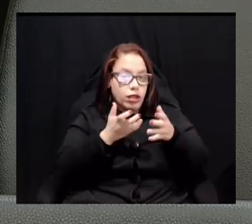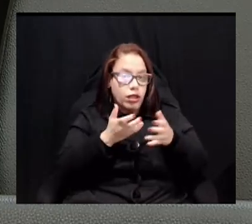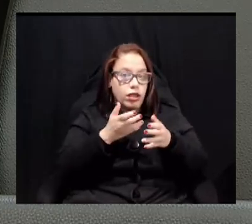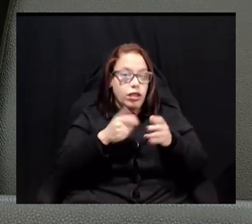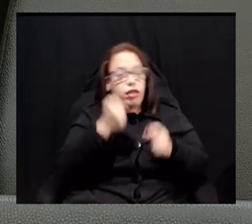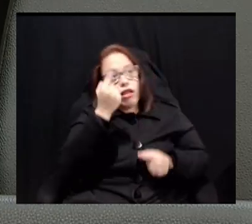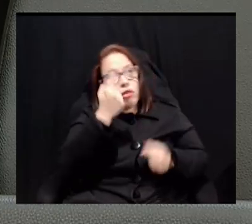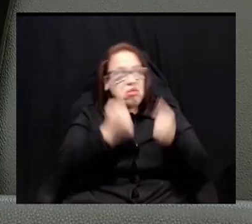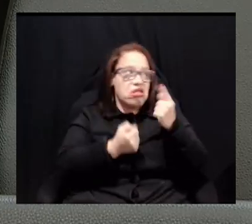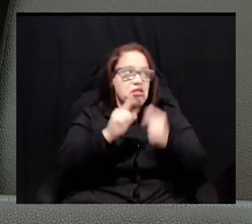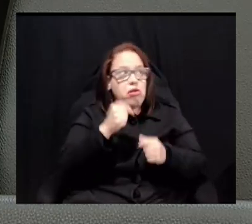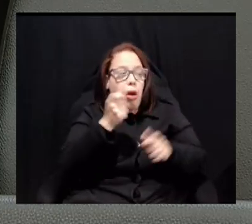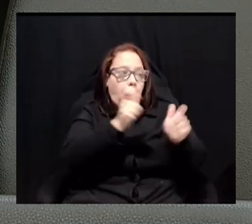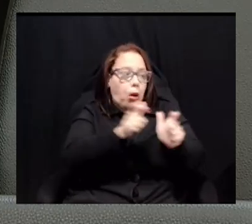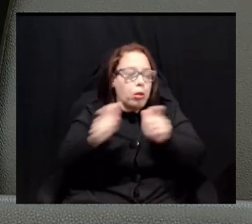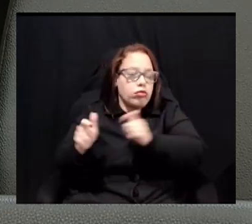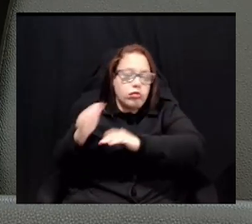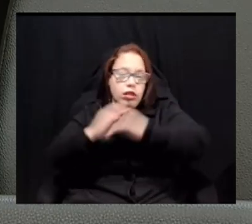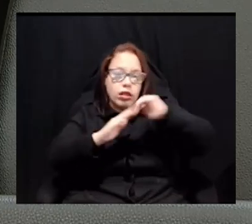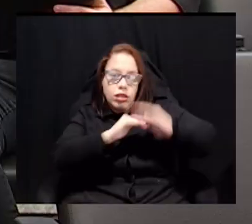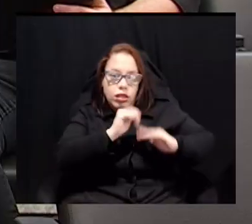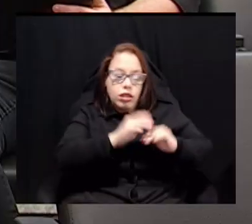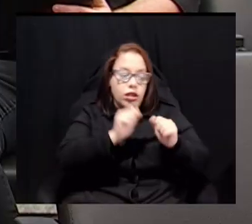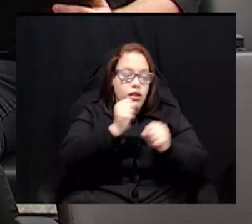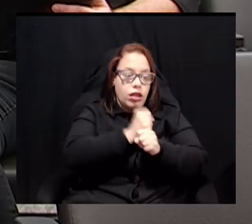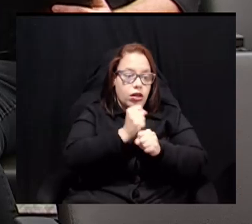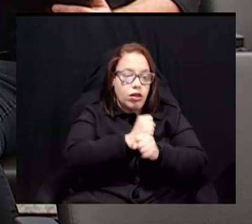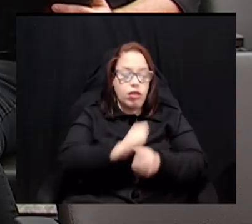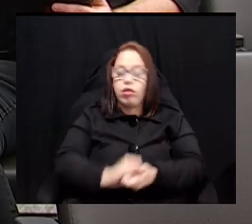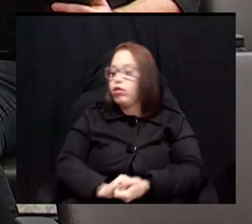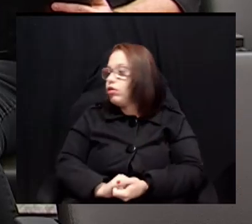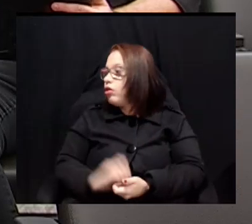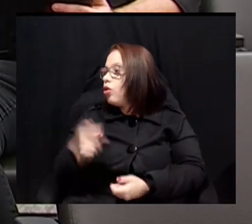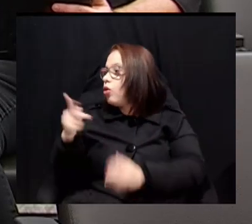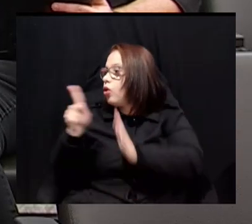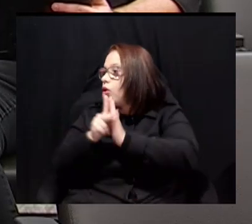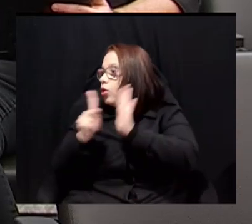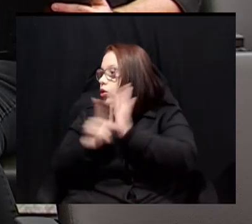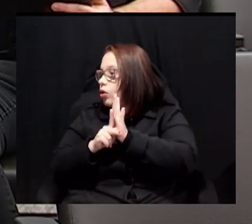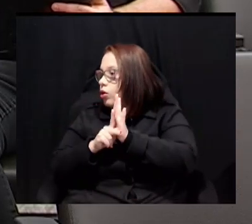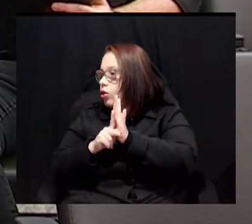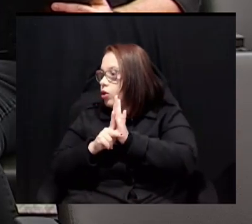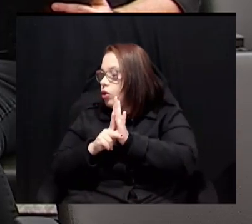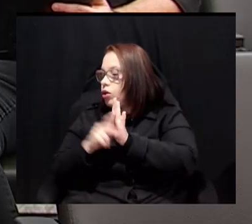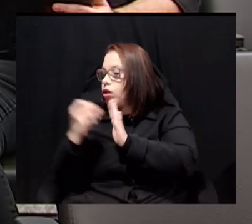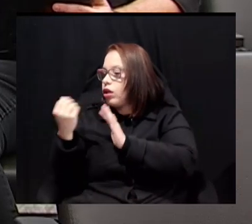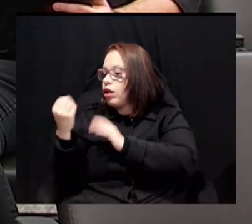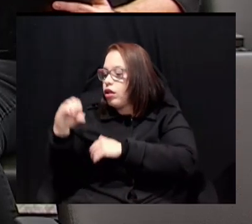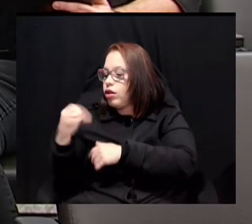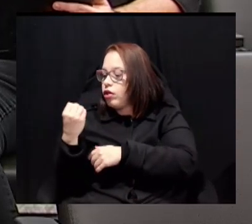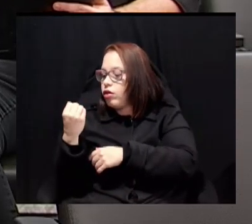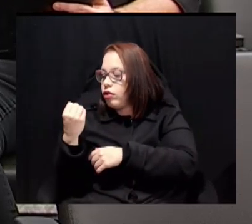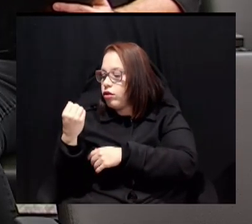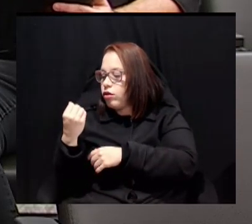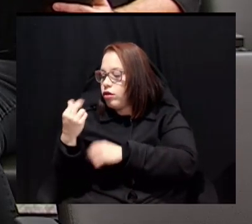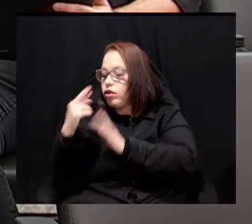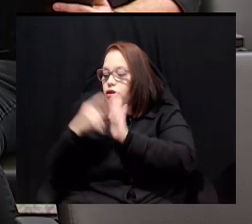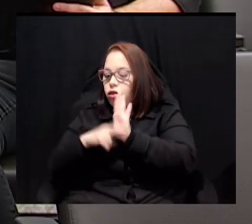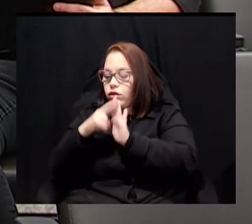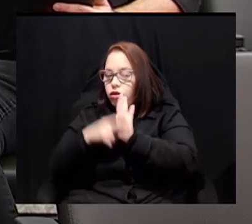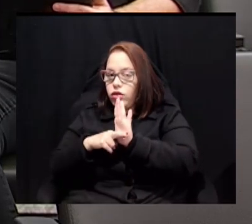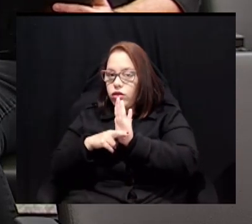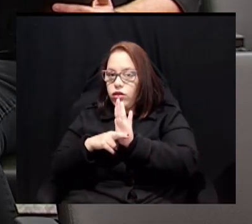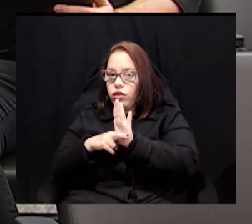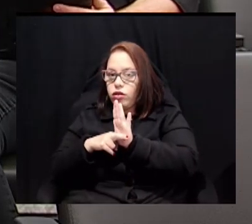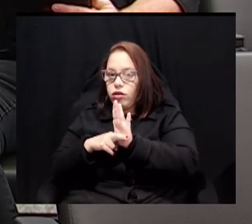onde serão essas áreas que serão construídos. Um outro projeto, o 696, vereador. O senhor requer informações sobre a situação do